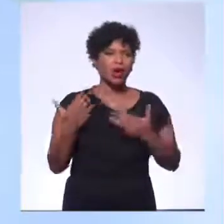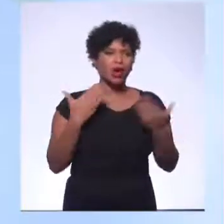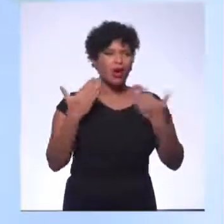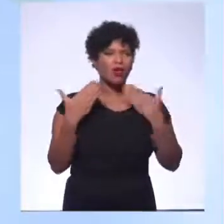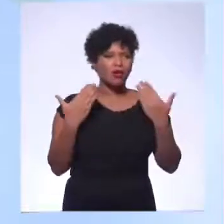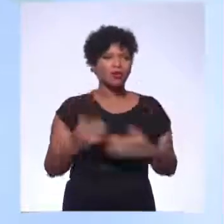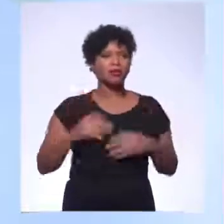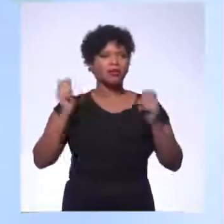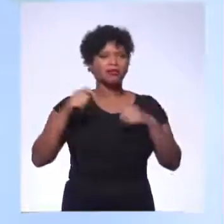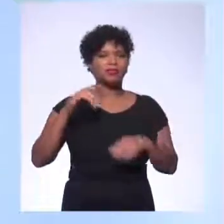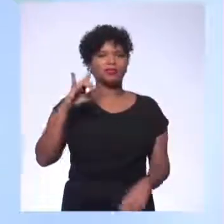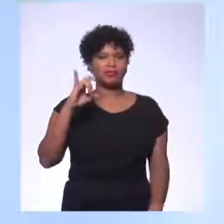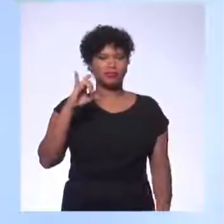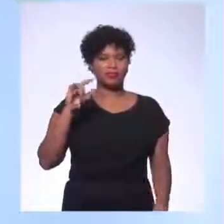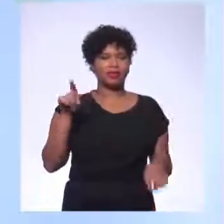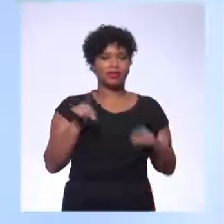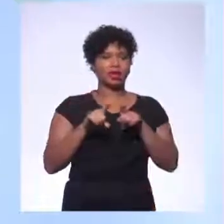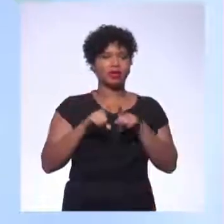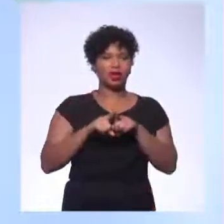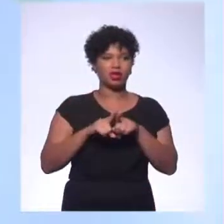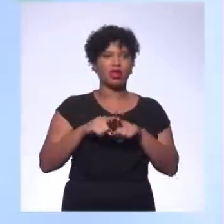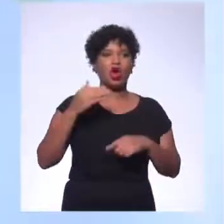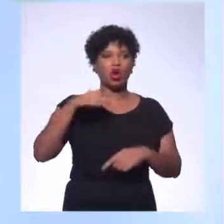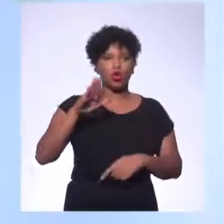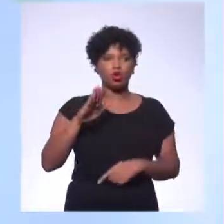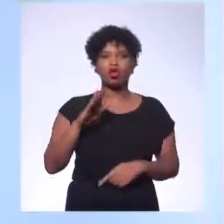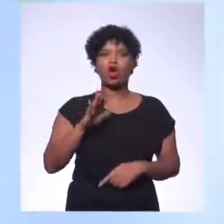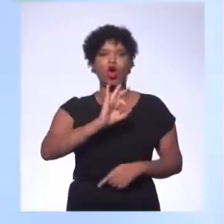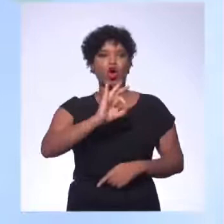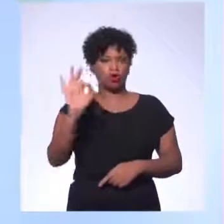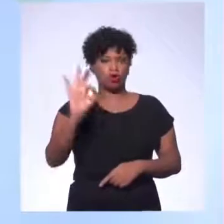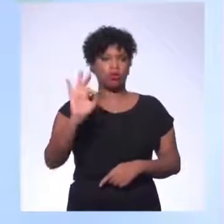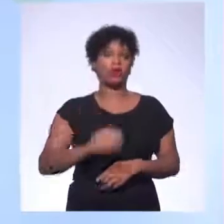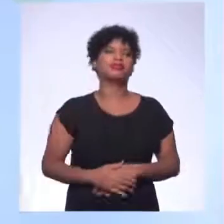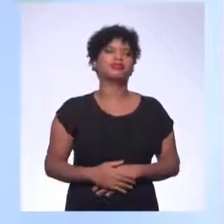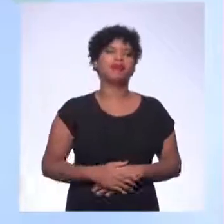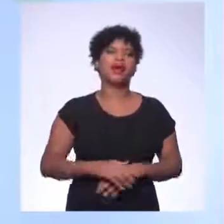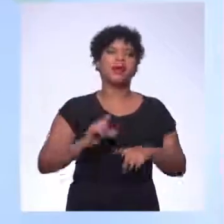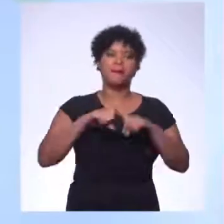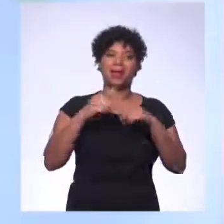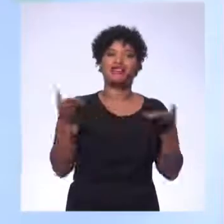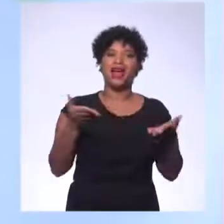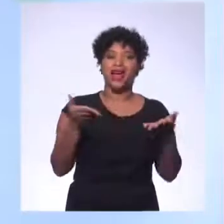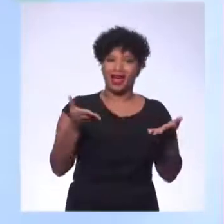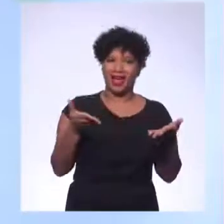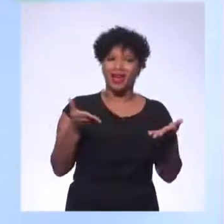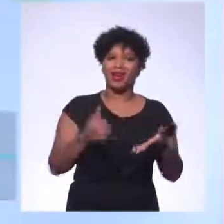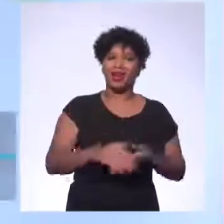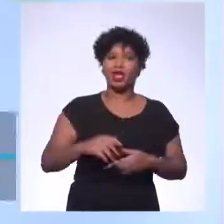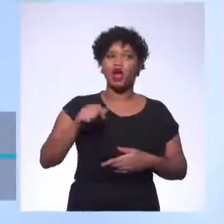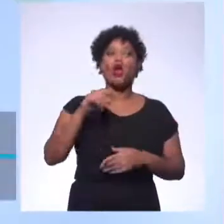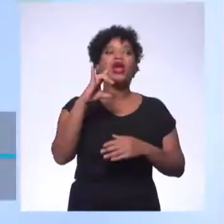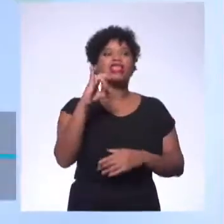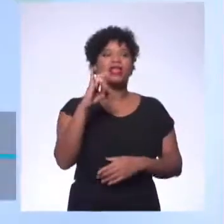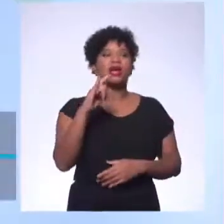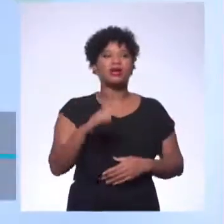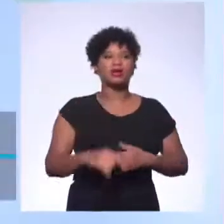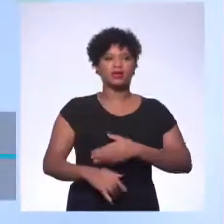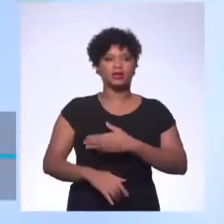nosso Instagram, pelo direct, a gente atende na medida do possível, mas a gente conversa com vocês. O Instagram é Língua